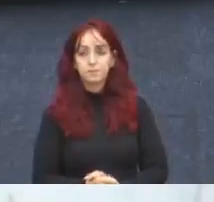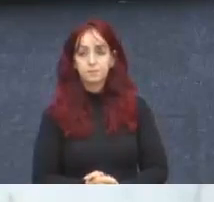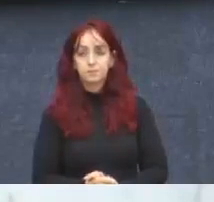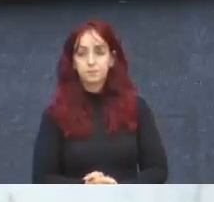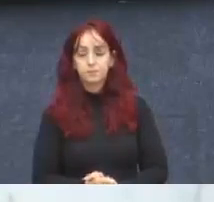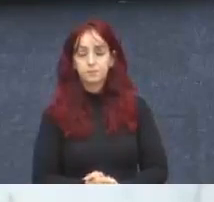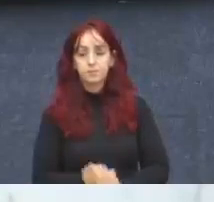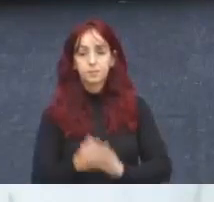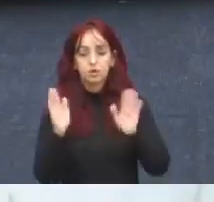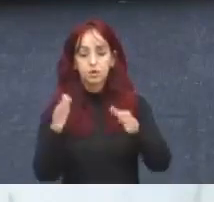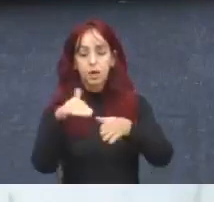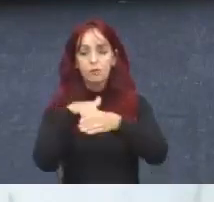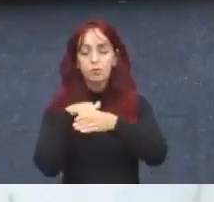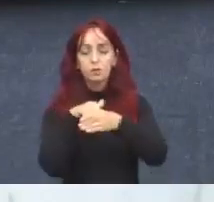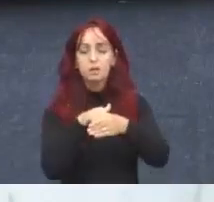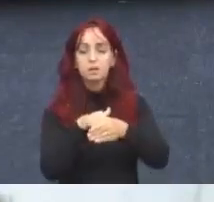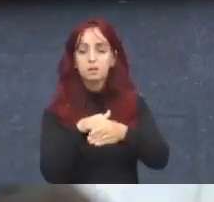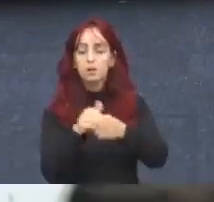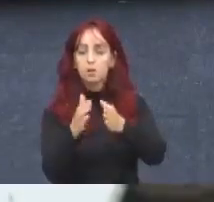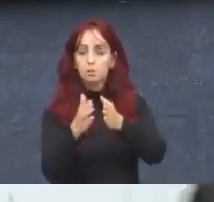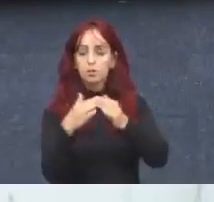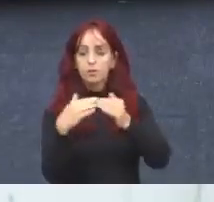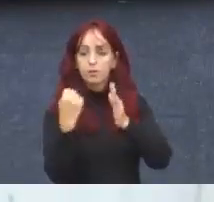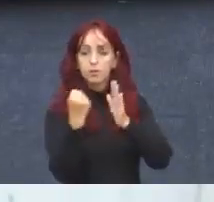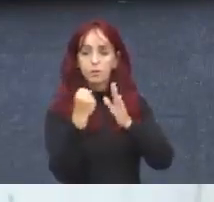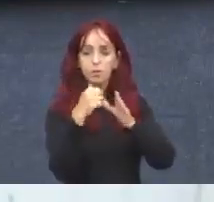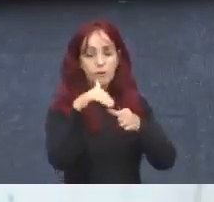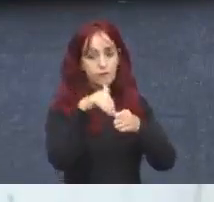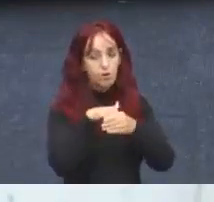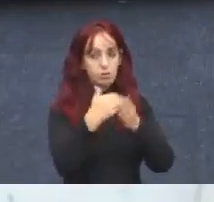Está em votação. Queiram marcar o voto, por gentileza.